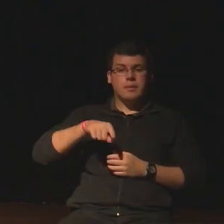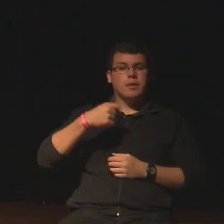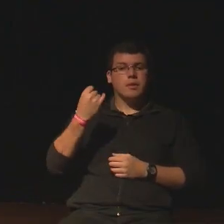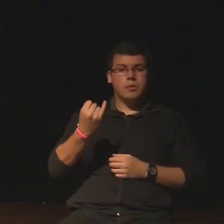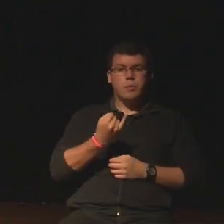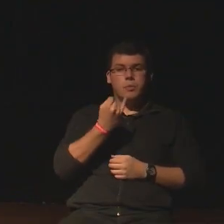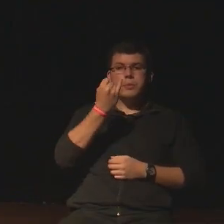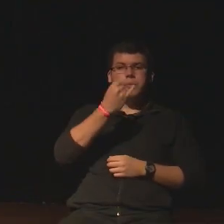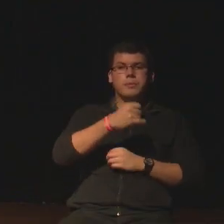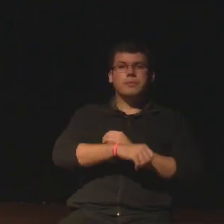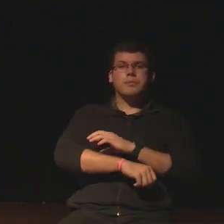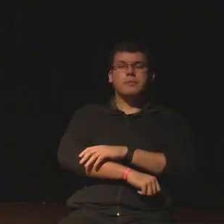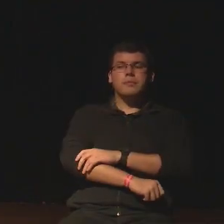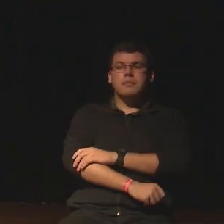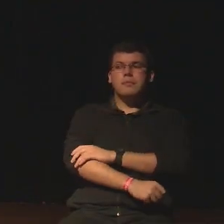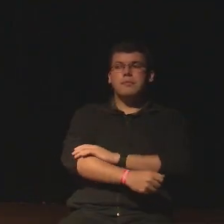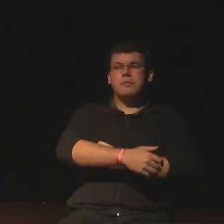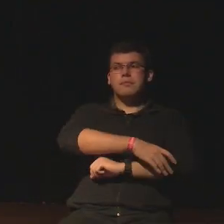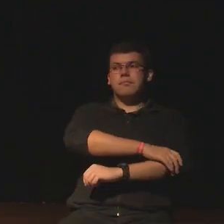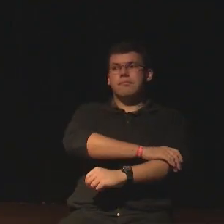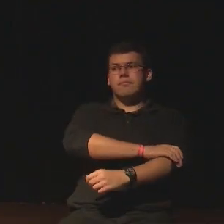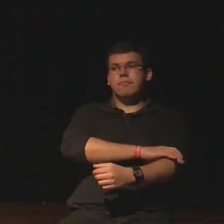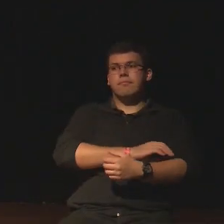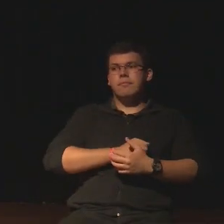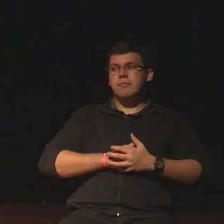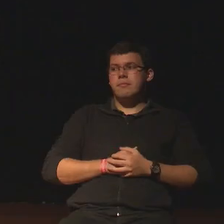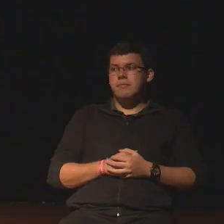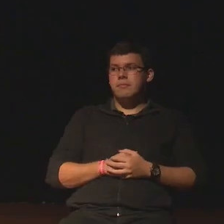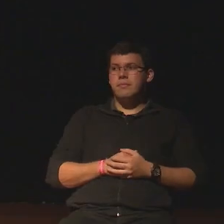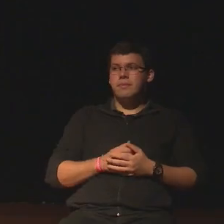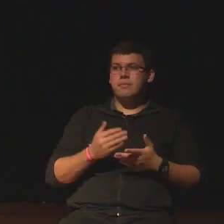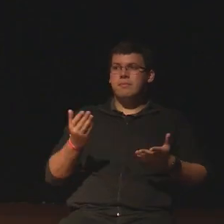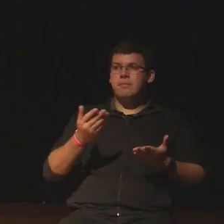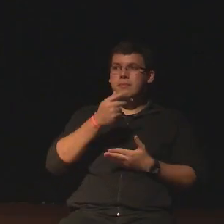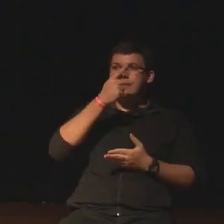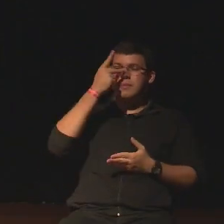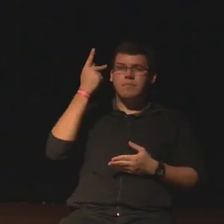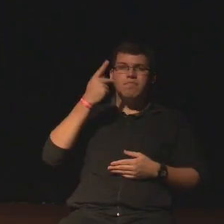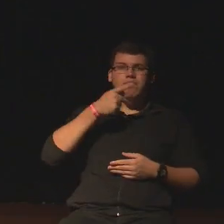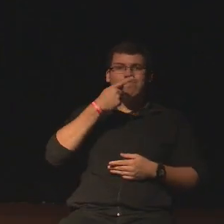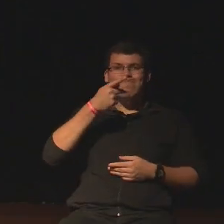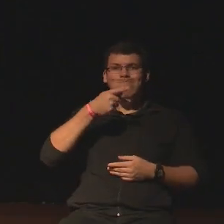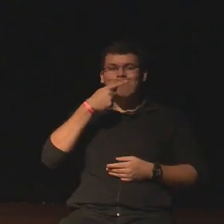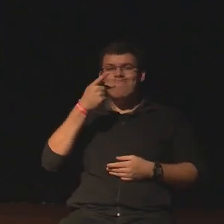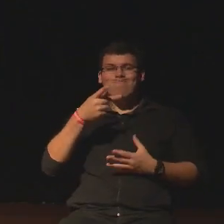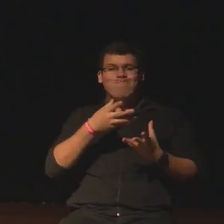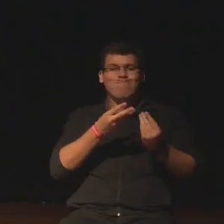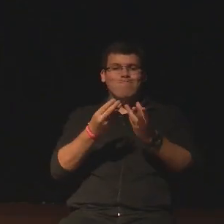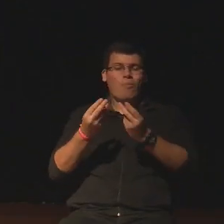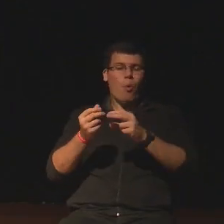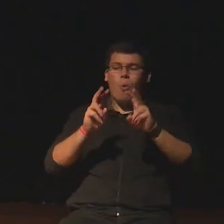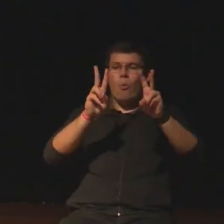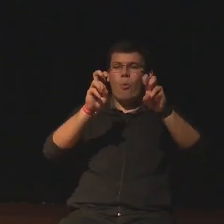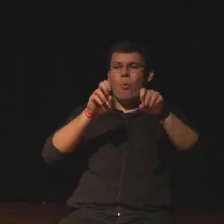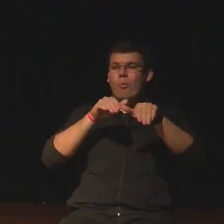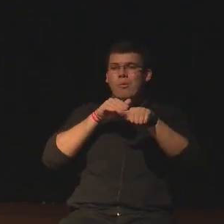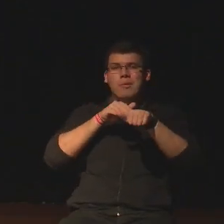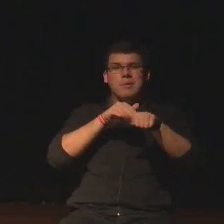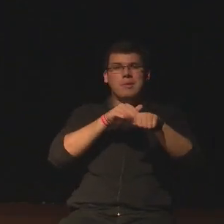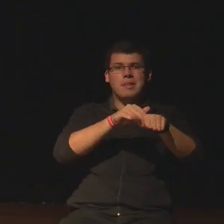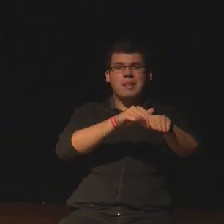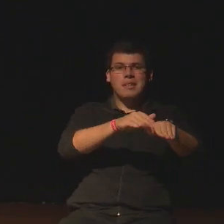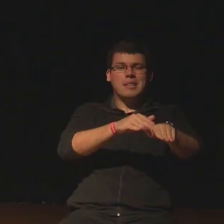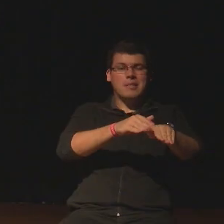Muitas falas sobre questão de trânsito, tanto em